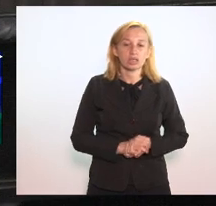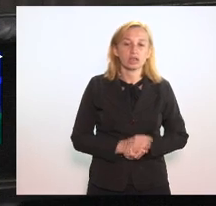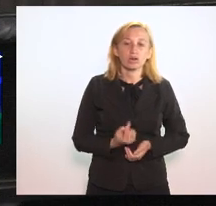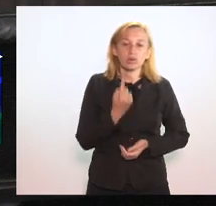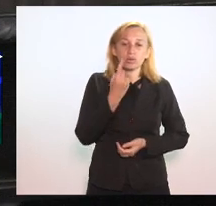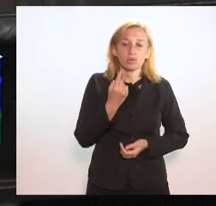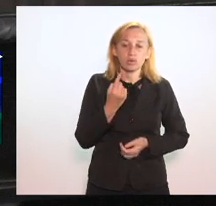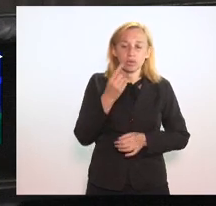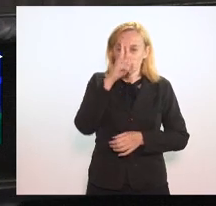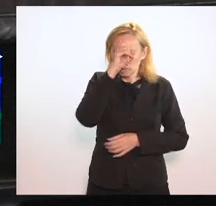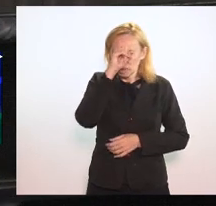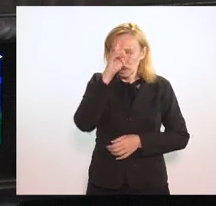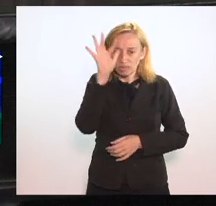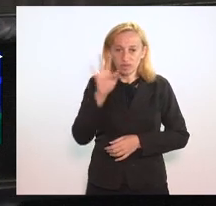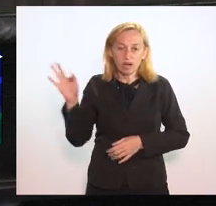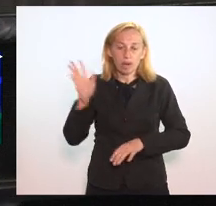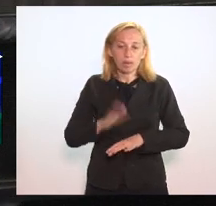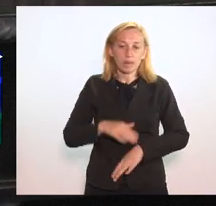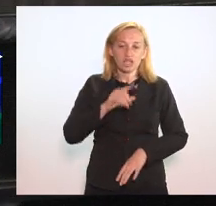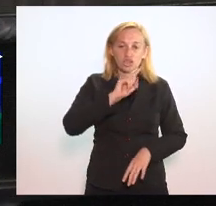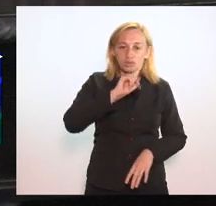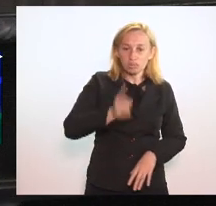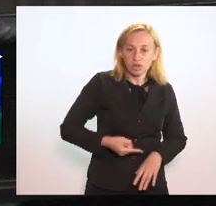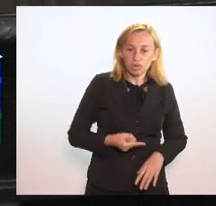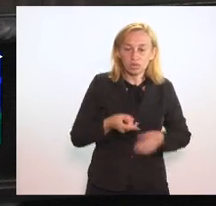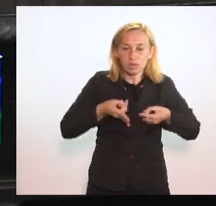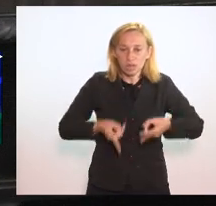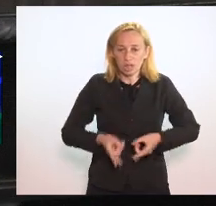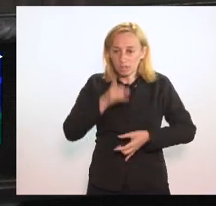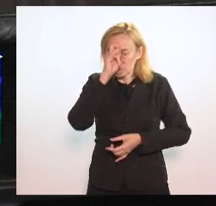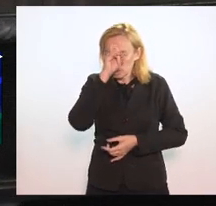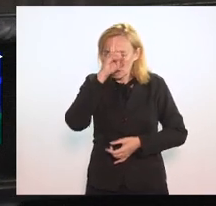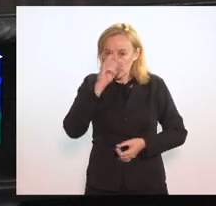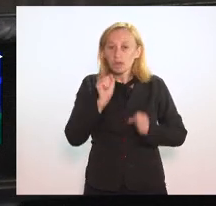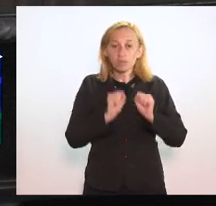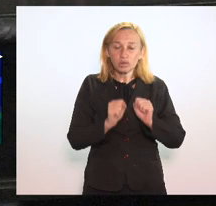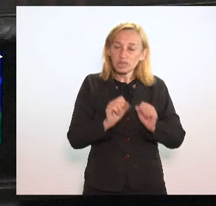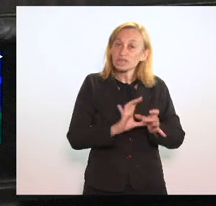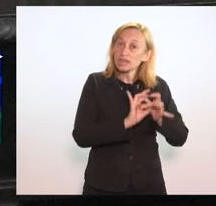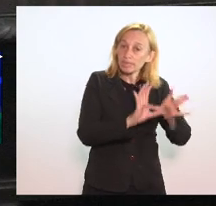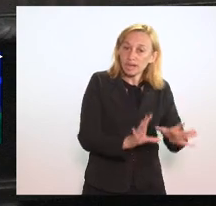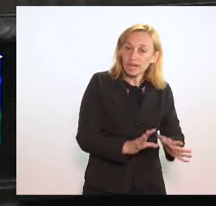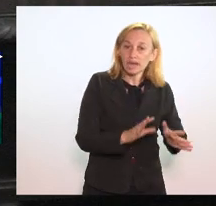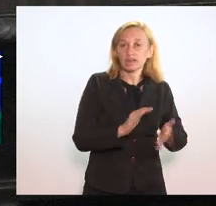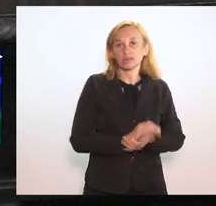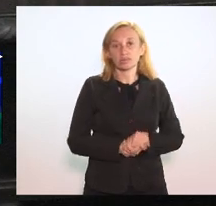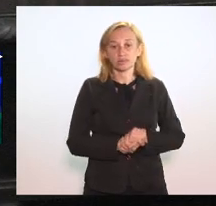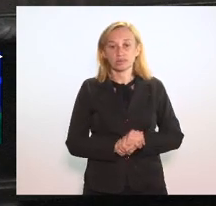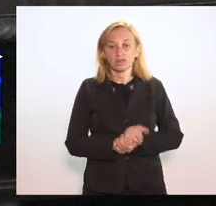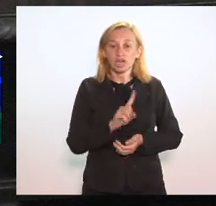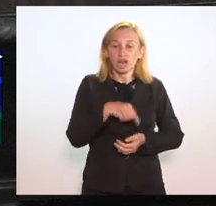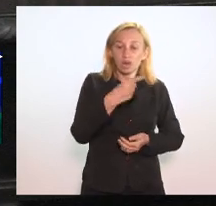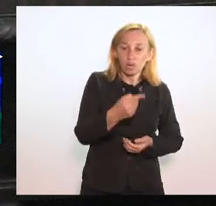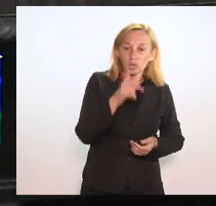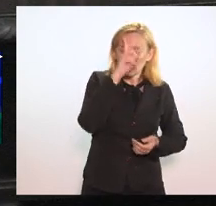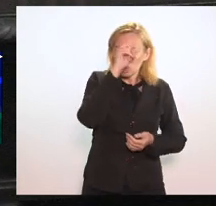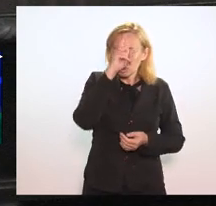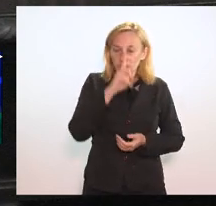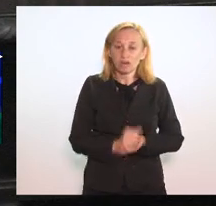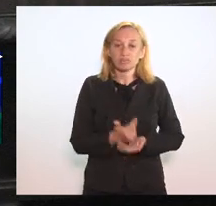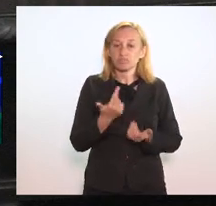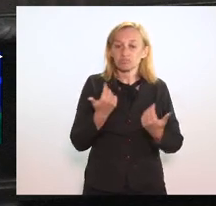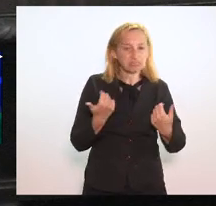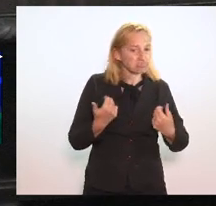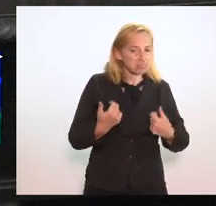federais tinham mais de mil leitos que poderiam ser revertidos o portanto não haveria necessidade